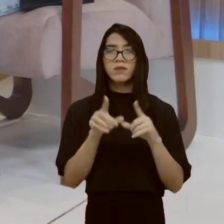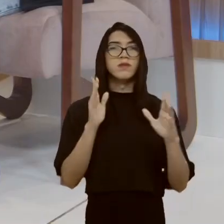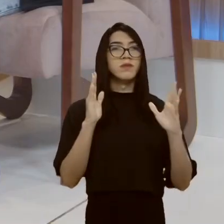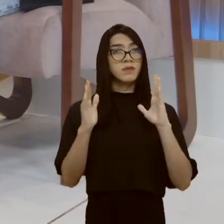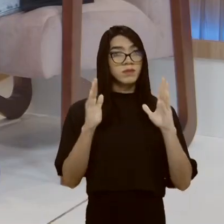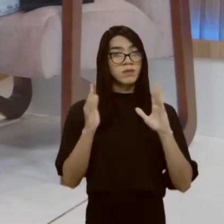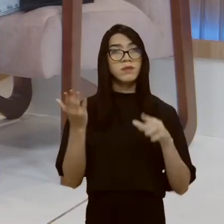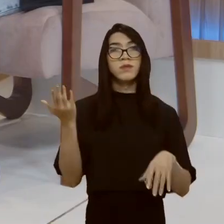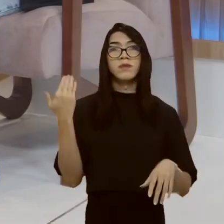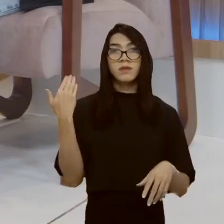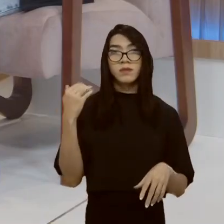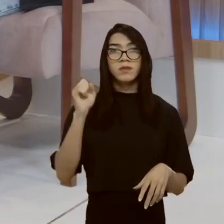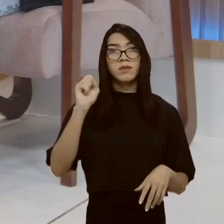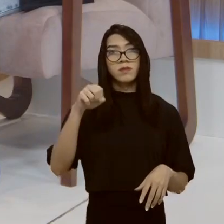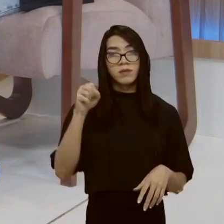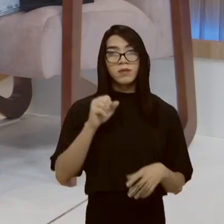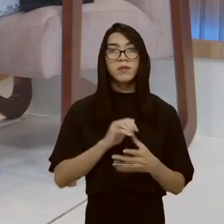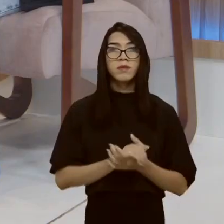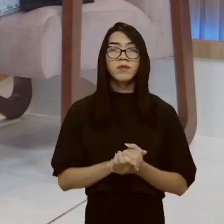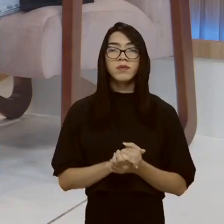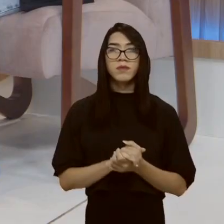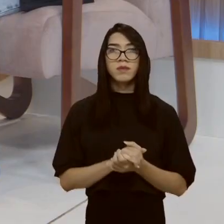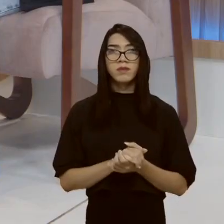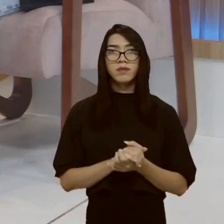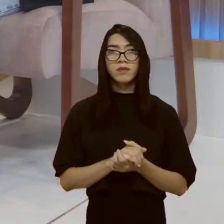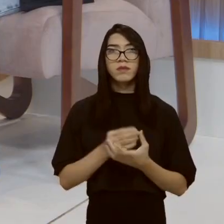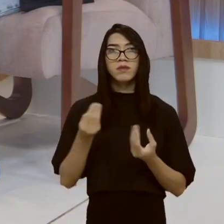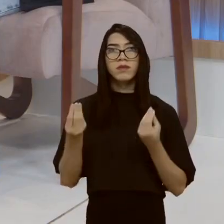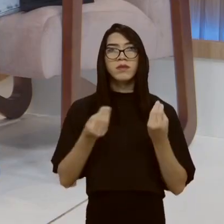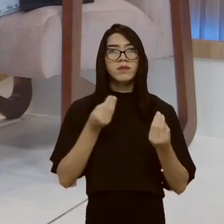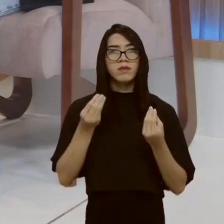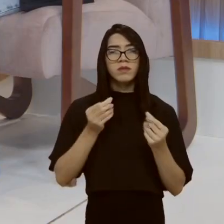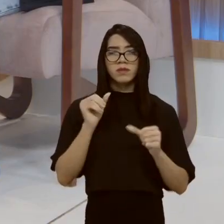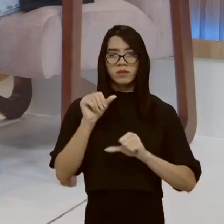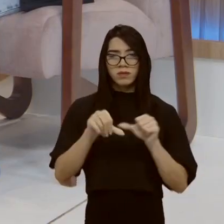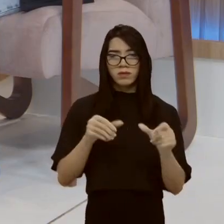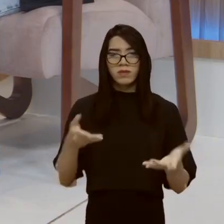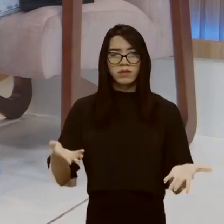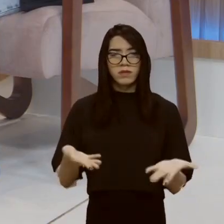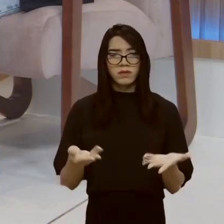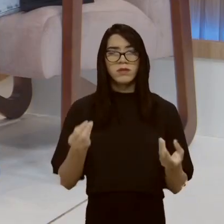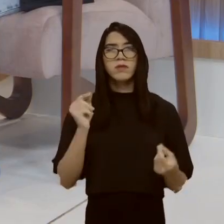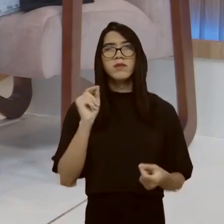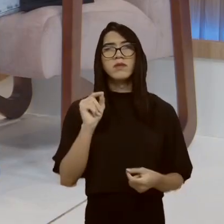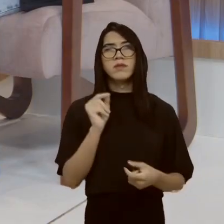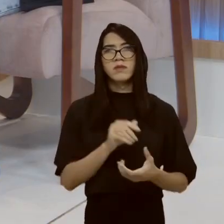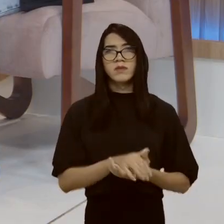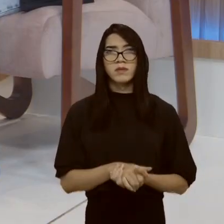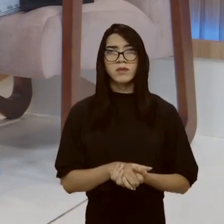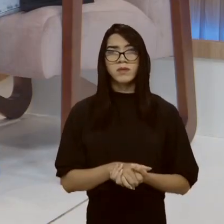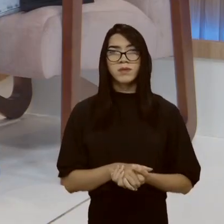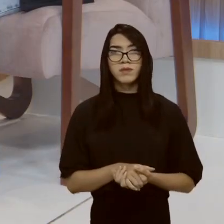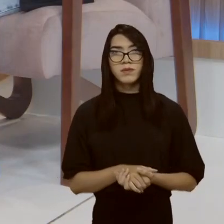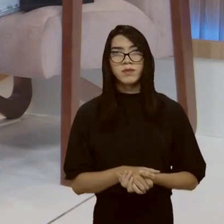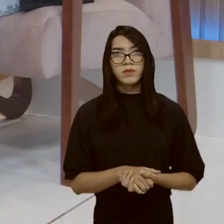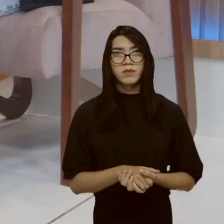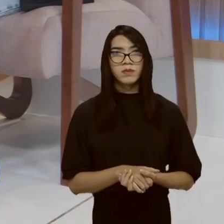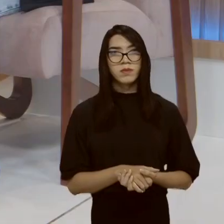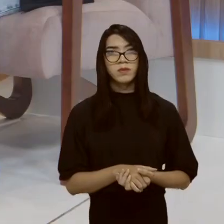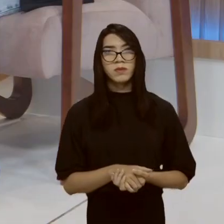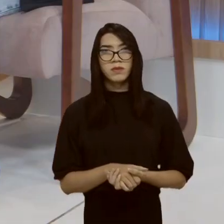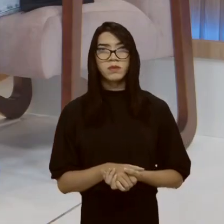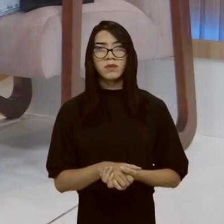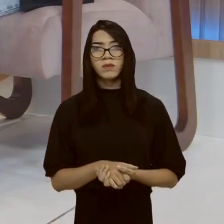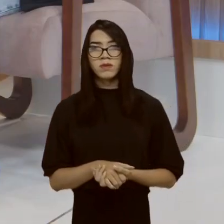mas eu acho, o que mudou, né? Talvez seja exatamente isso. Porque